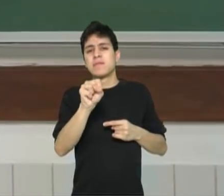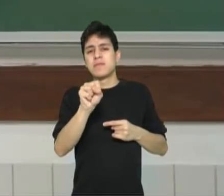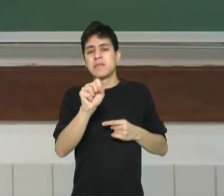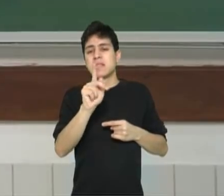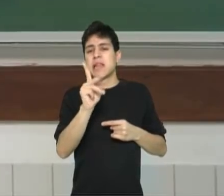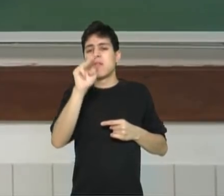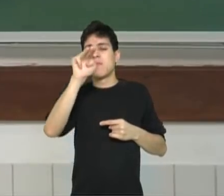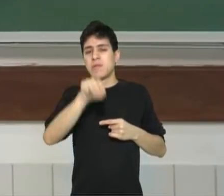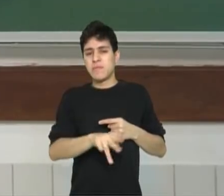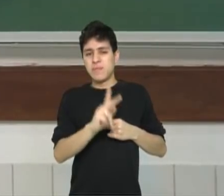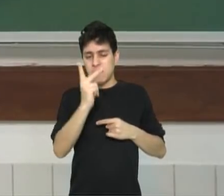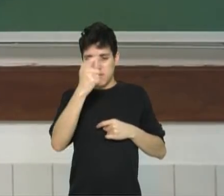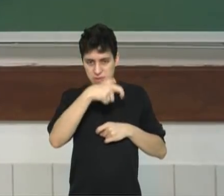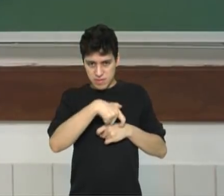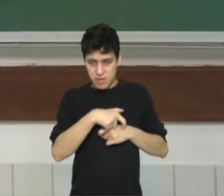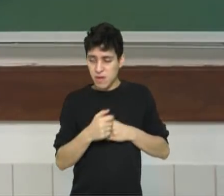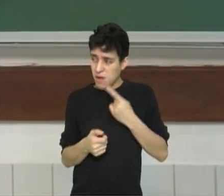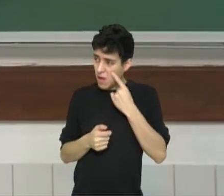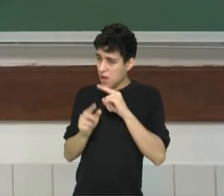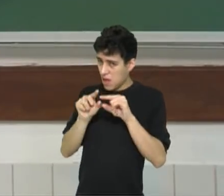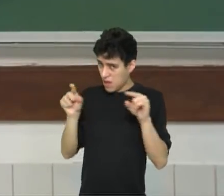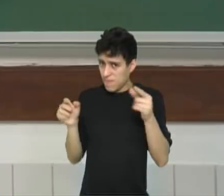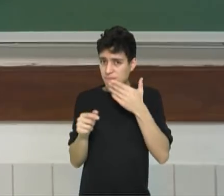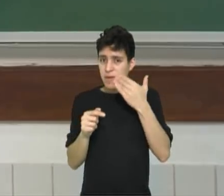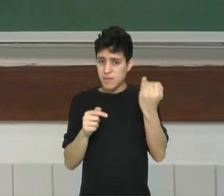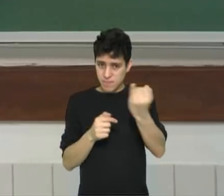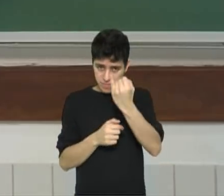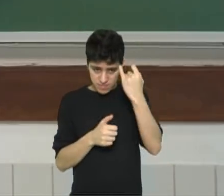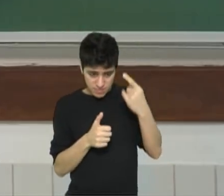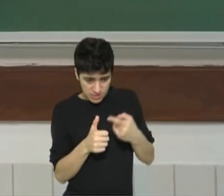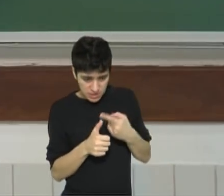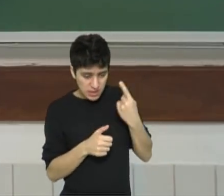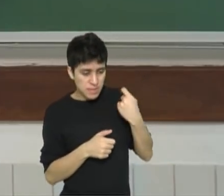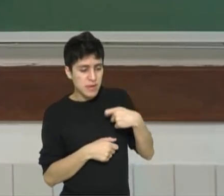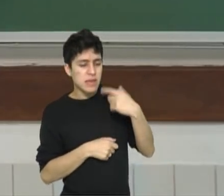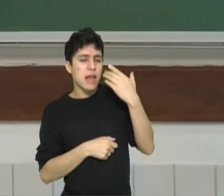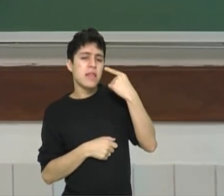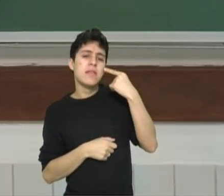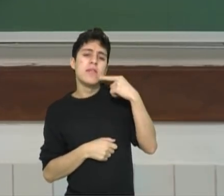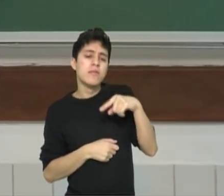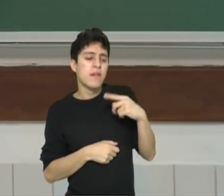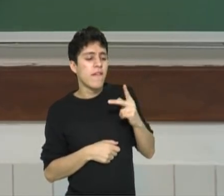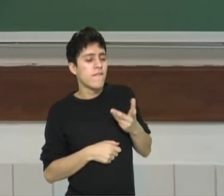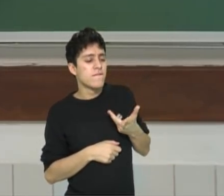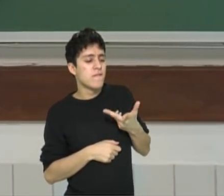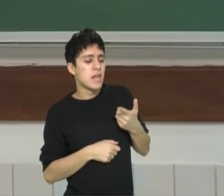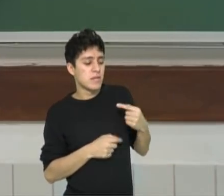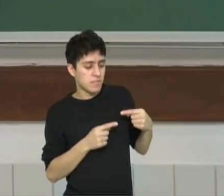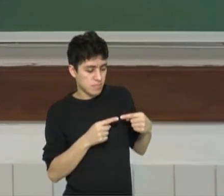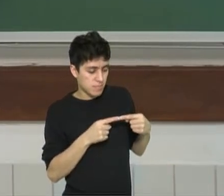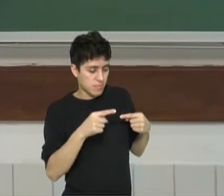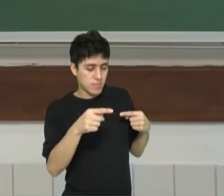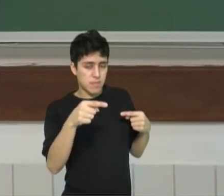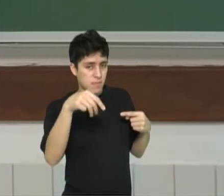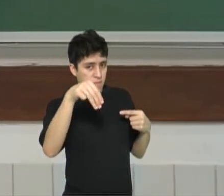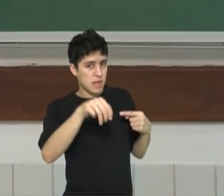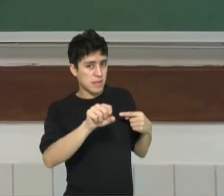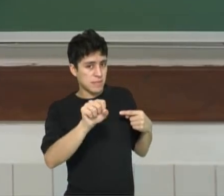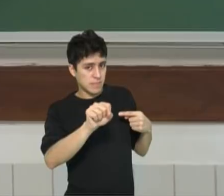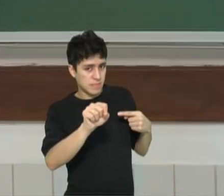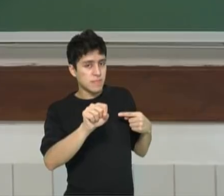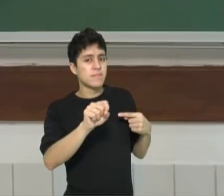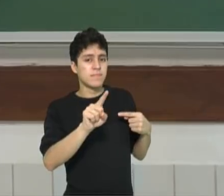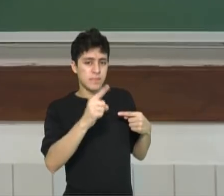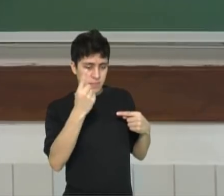Perceba algo bem importante aqui nesse exercício. Primeiro, você vai descobrir a velocidade dele em metros por segundo,